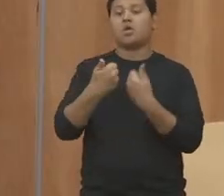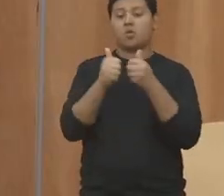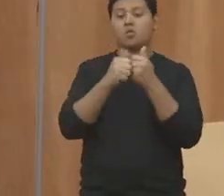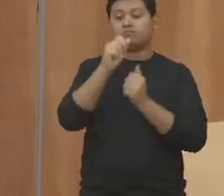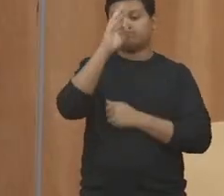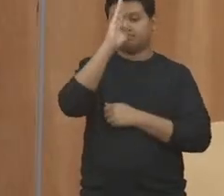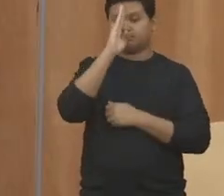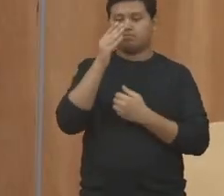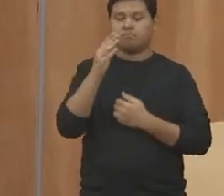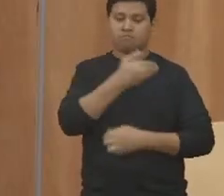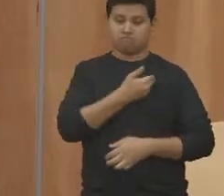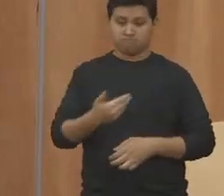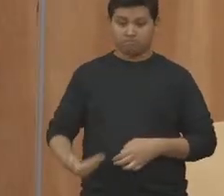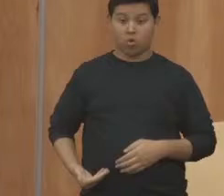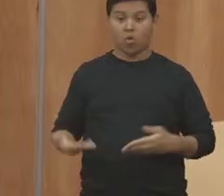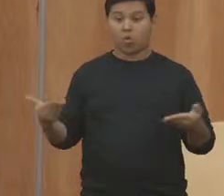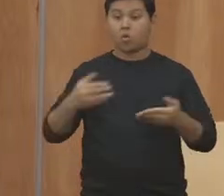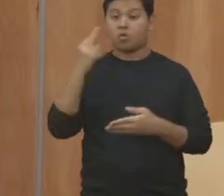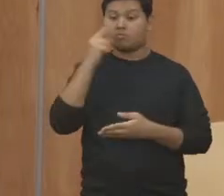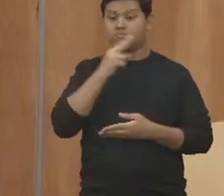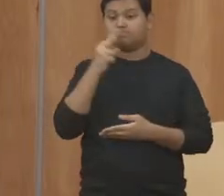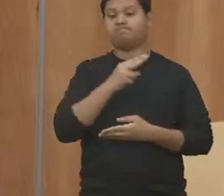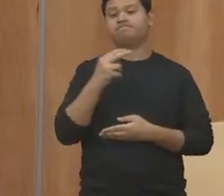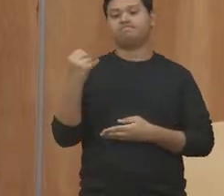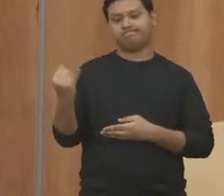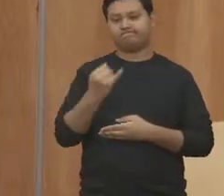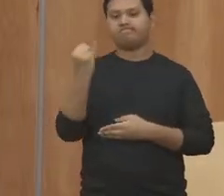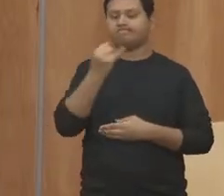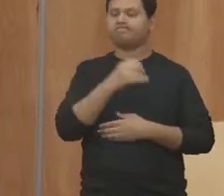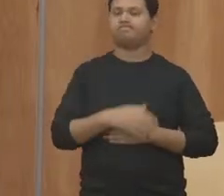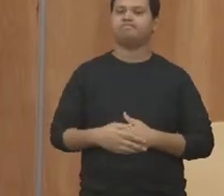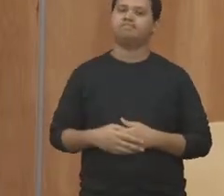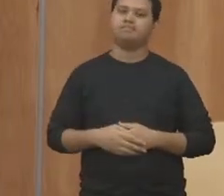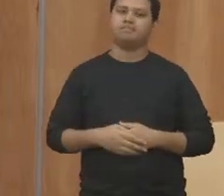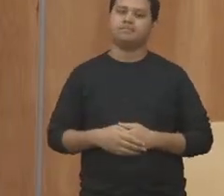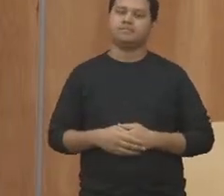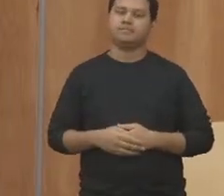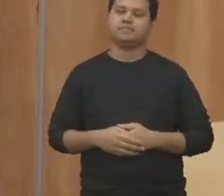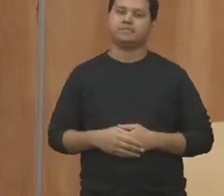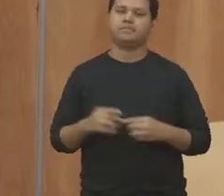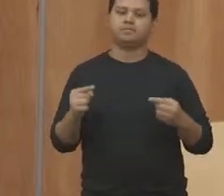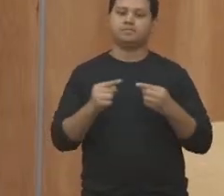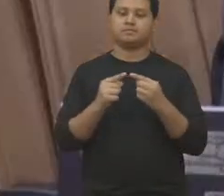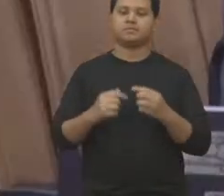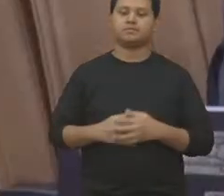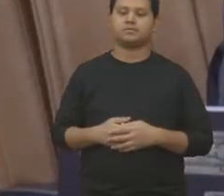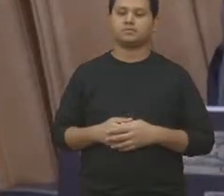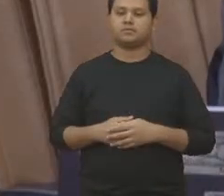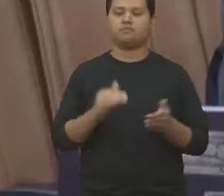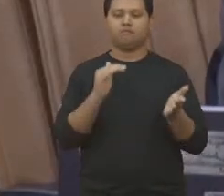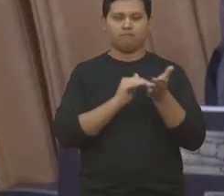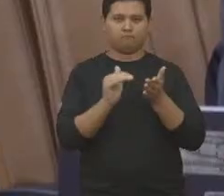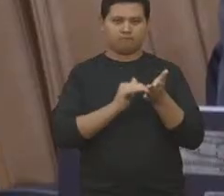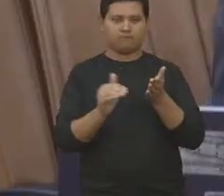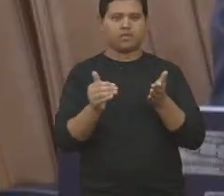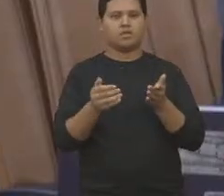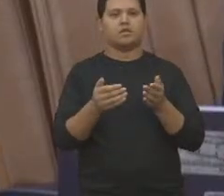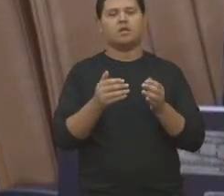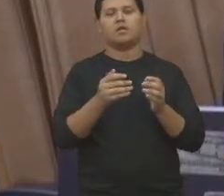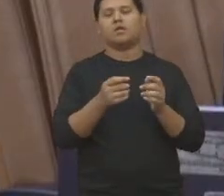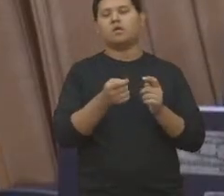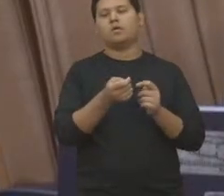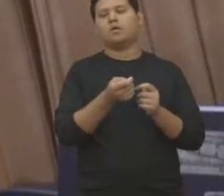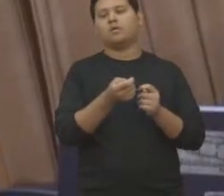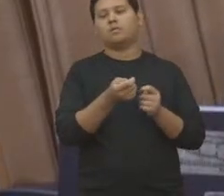é uma demanda urgente, aí é uma demanda muito ampla. Certo. Na Secretaria de Desenvolvimento Econômico, a gente teve uma redução